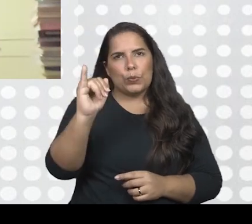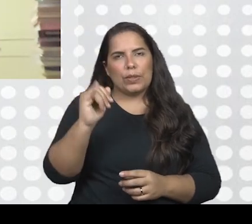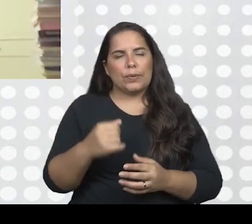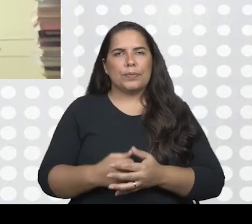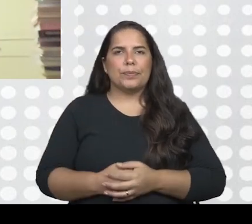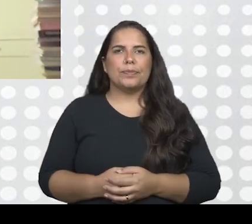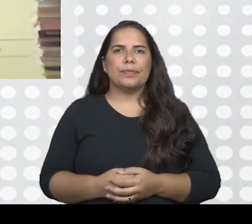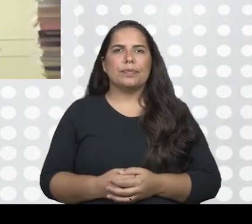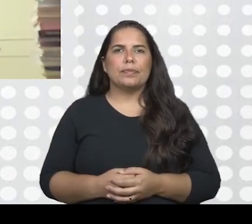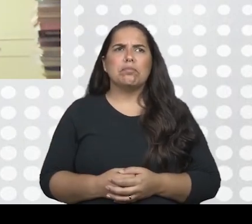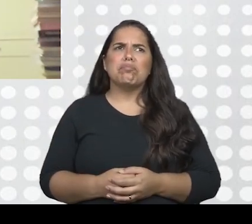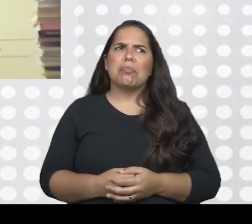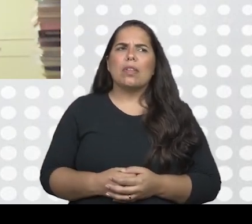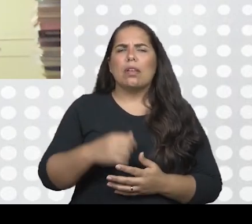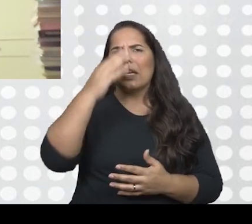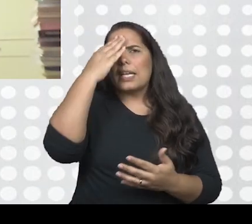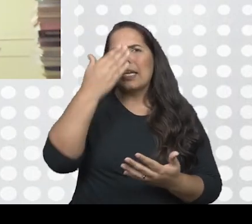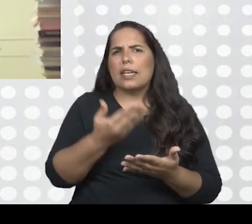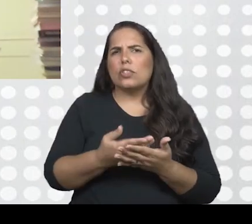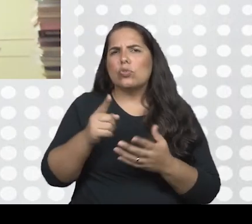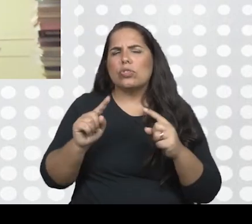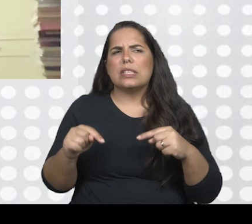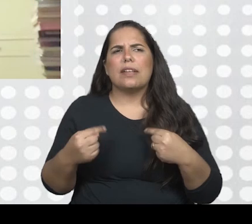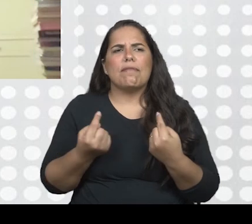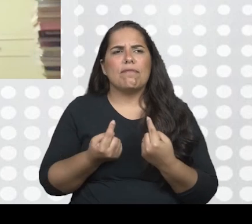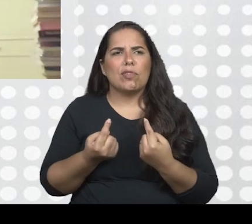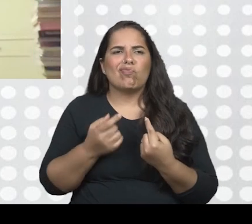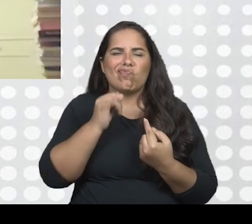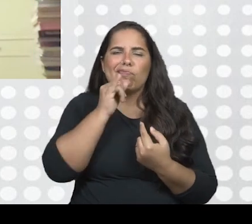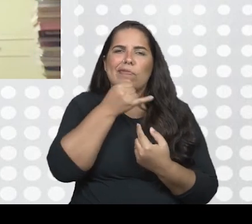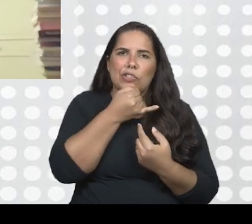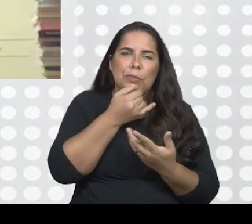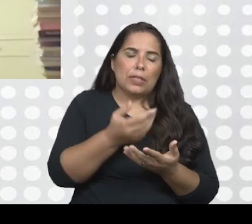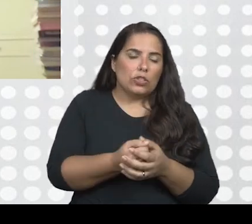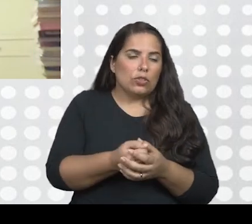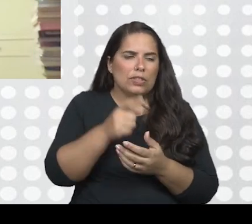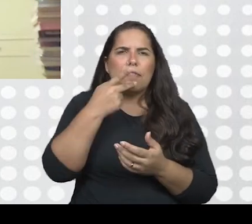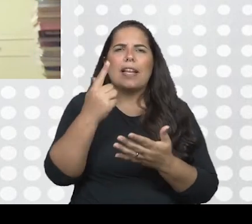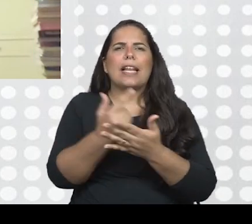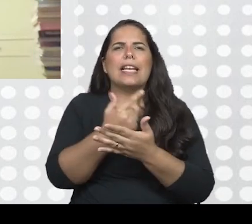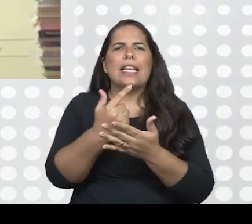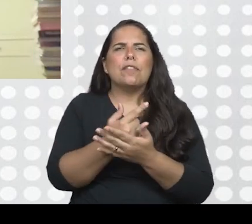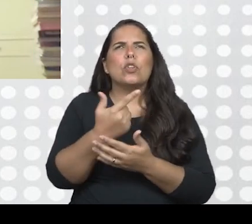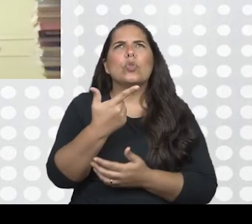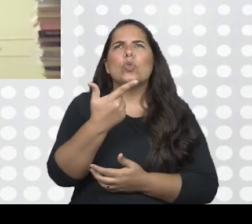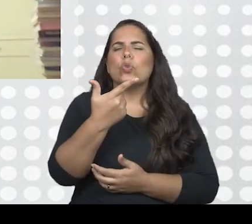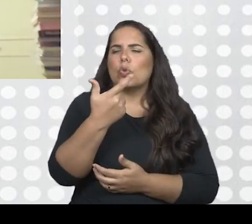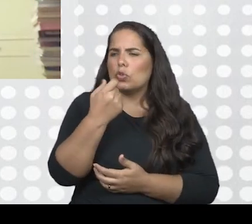intelectual. Acredito que um dos desafios infelizmente, você cita um livro de